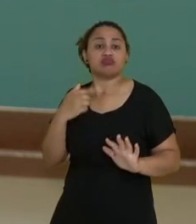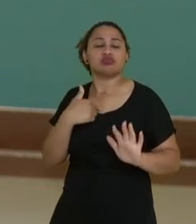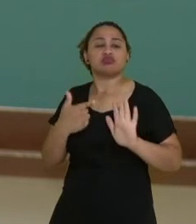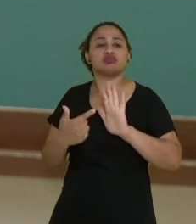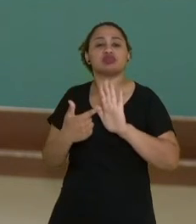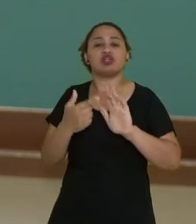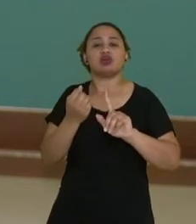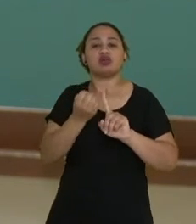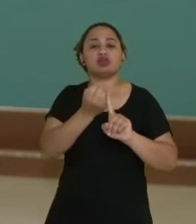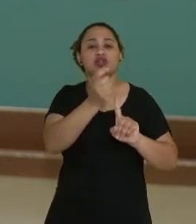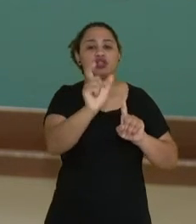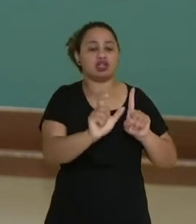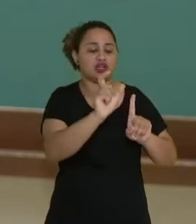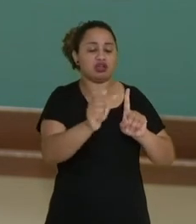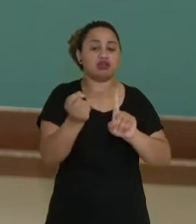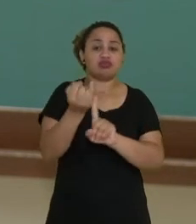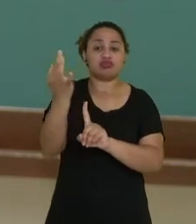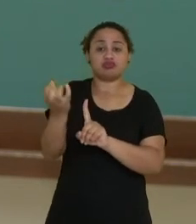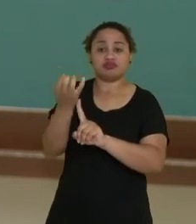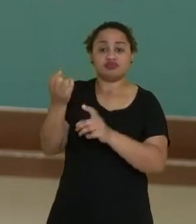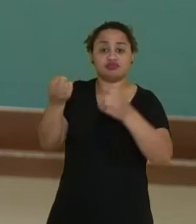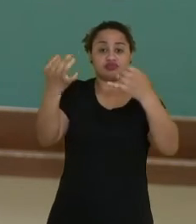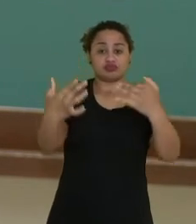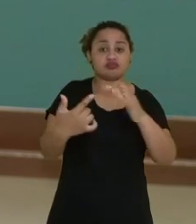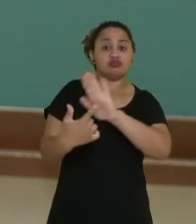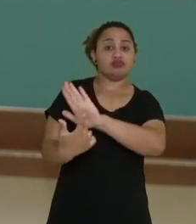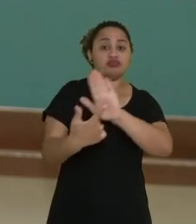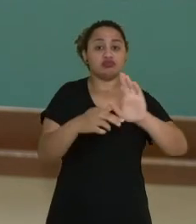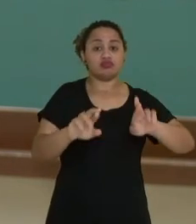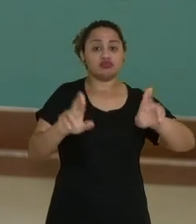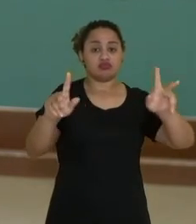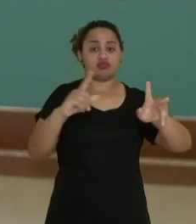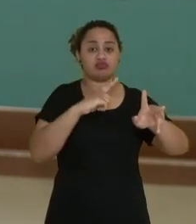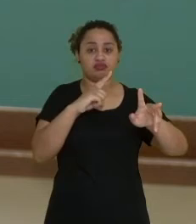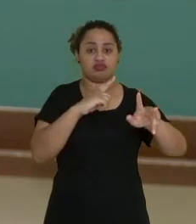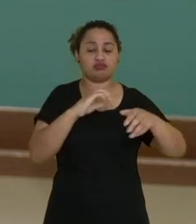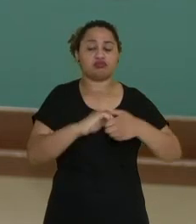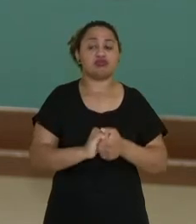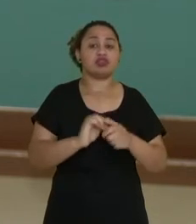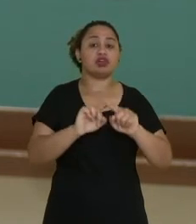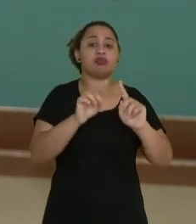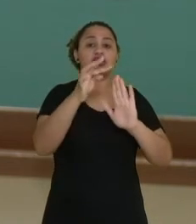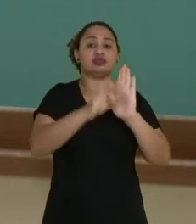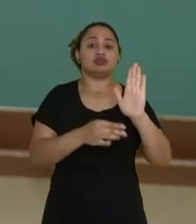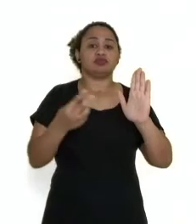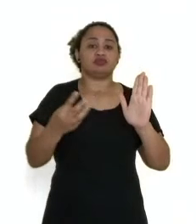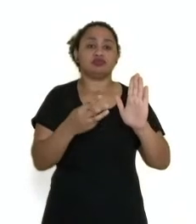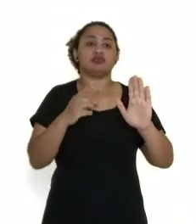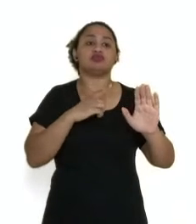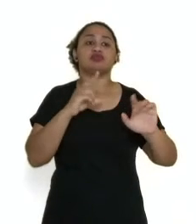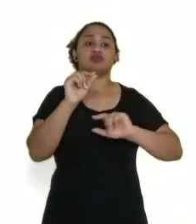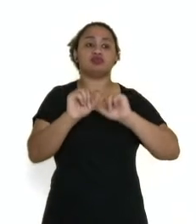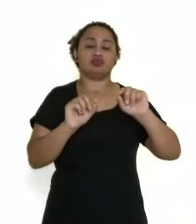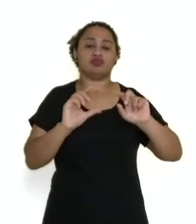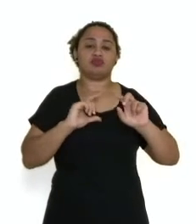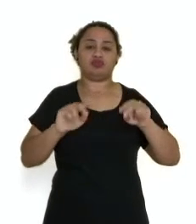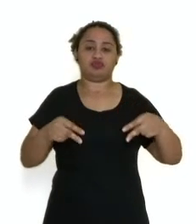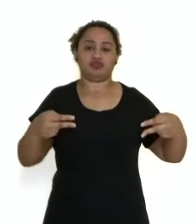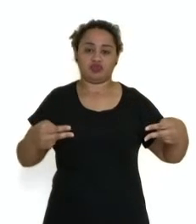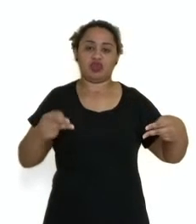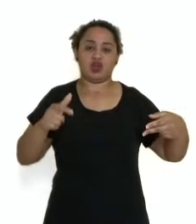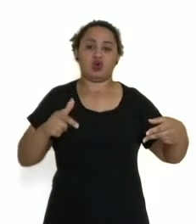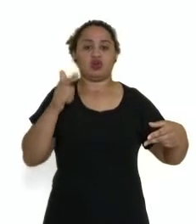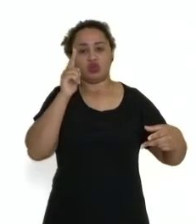ela mostra essa diferença já no texto três eu tenho a seguinte fonte Agência